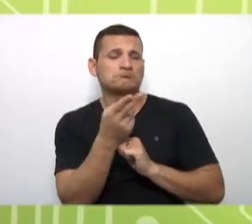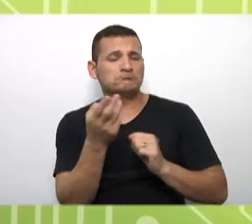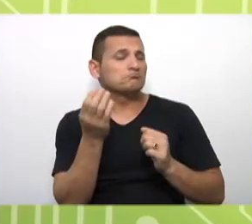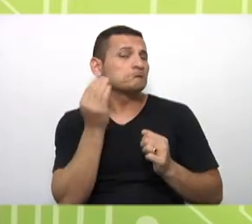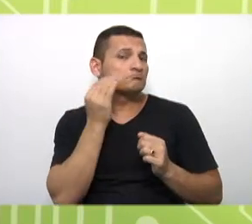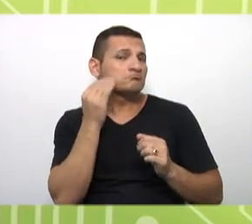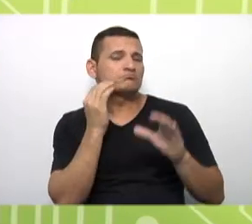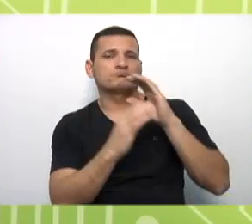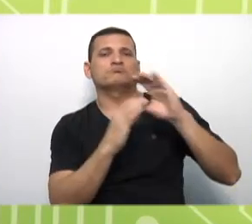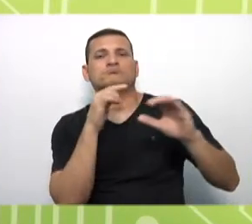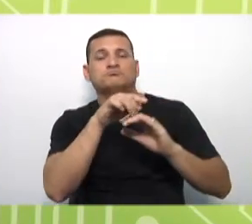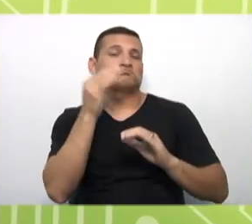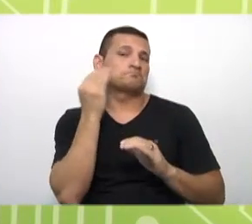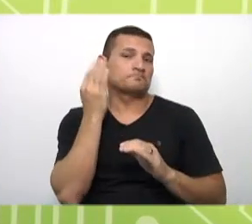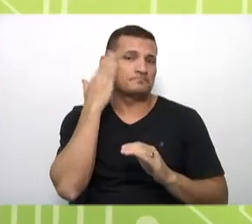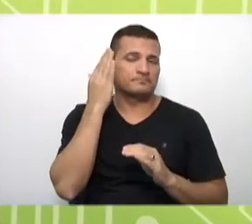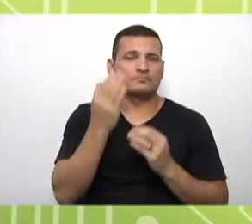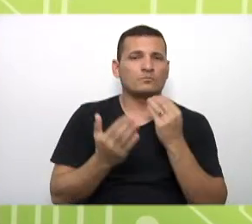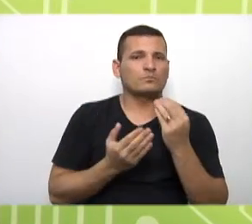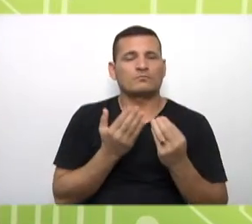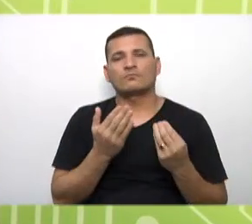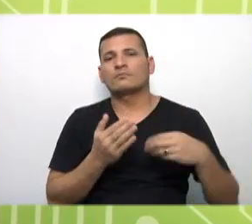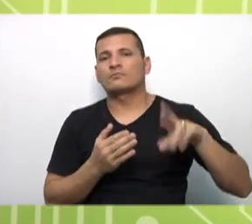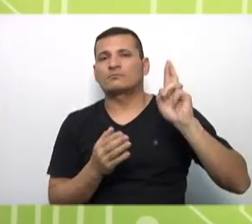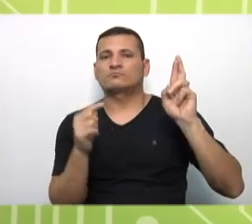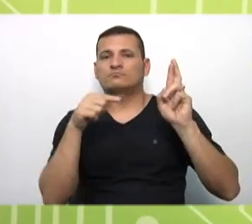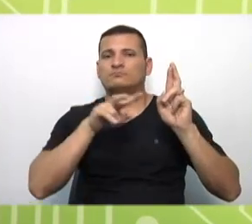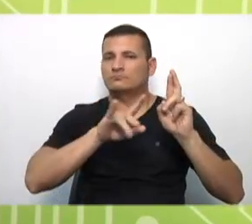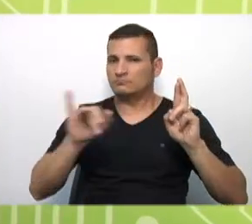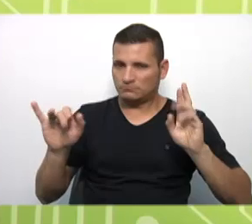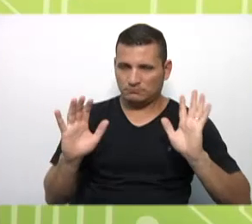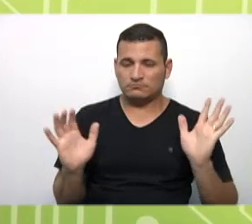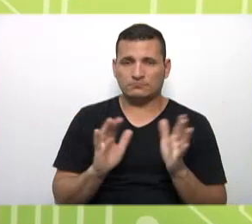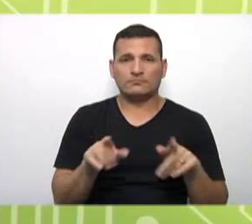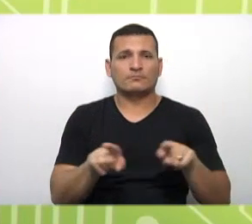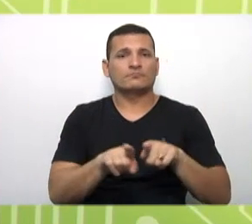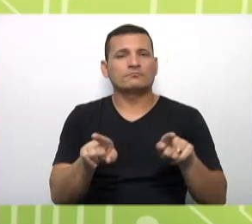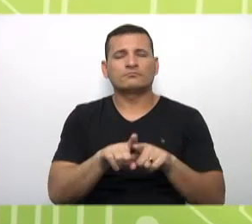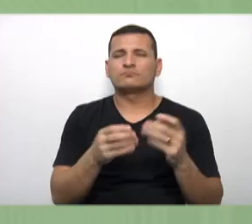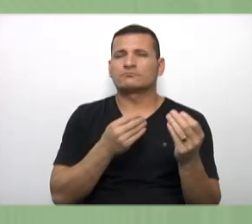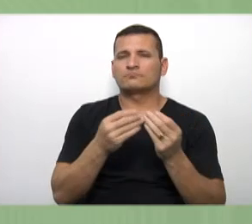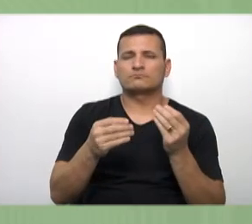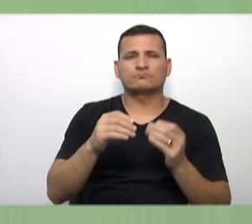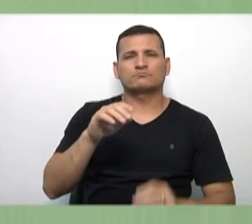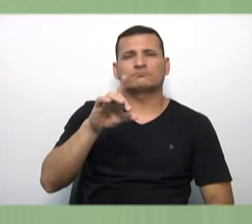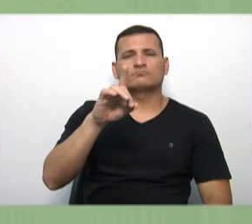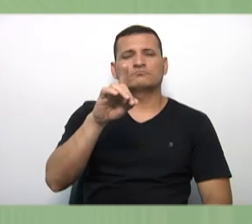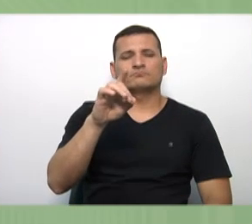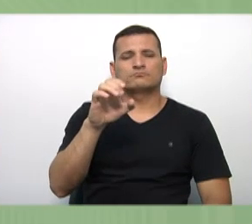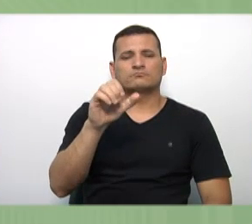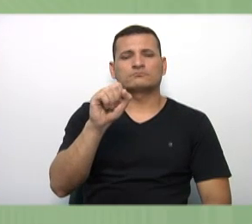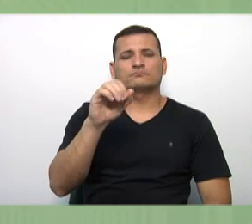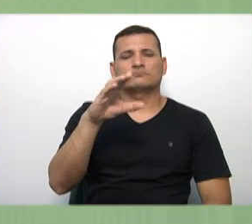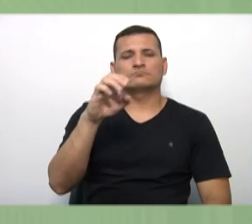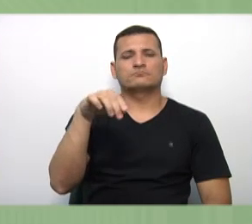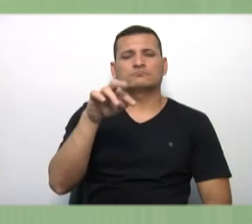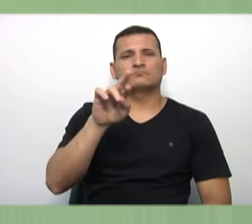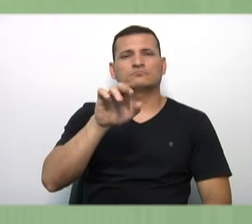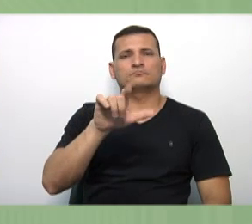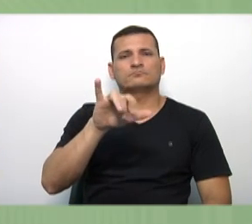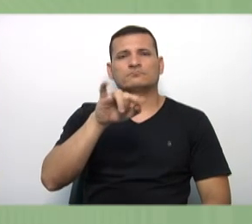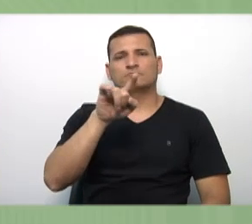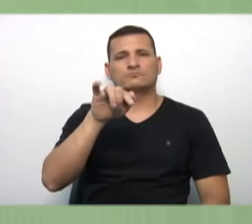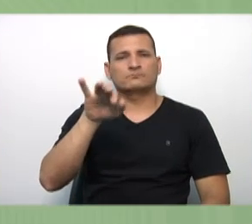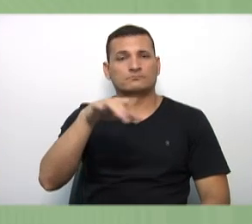a decisão que ele vai tomar. E aí a gente vai ver também a definição de descentralização. O que é descentralização? É um